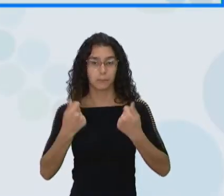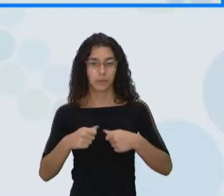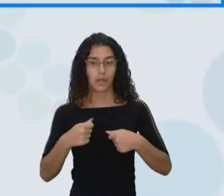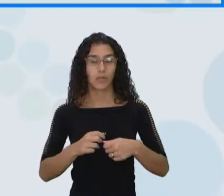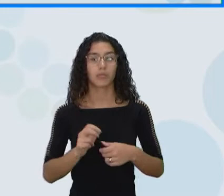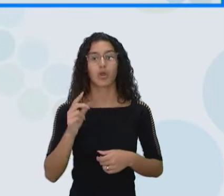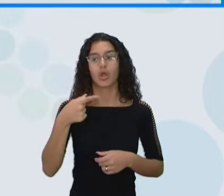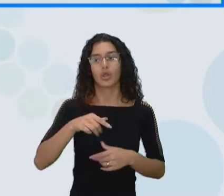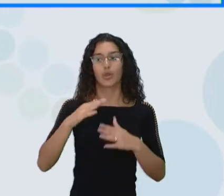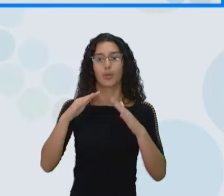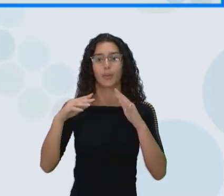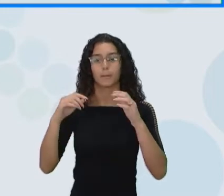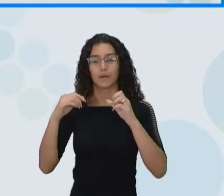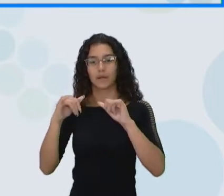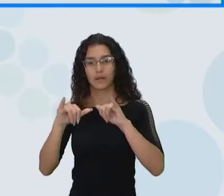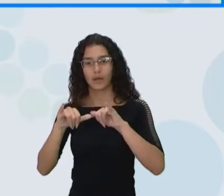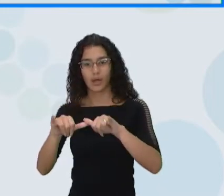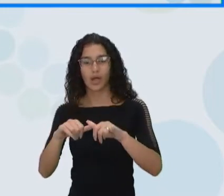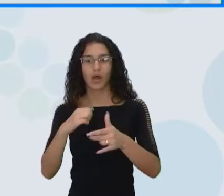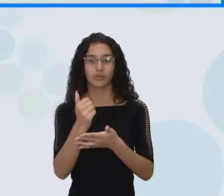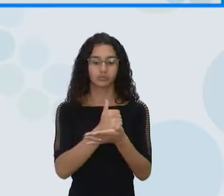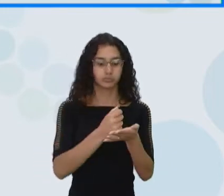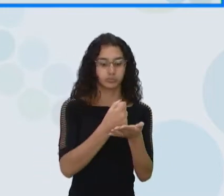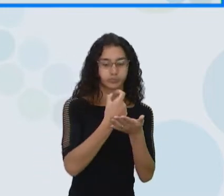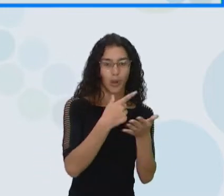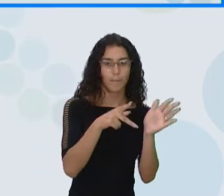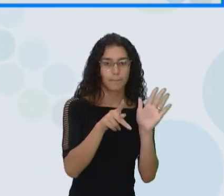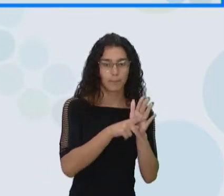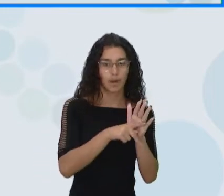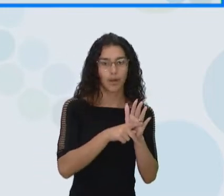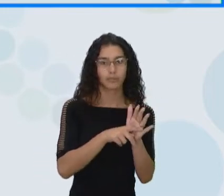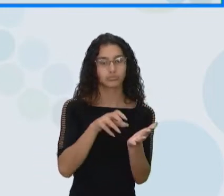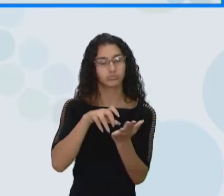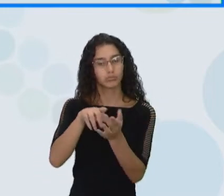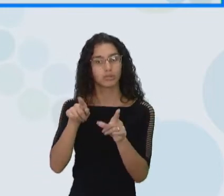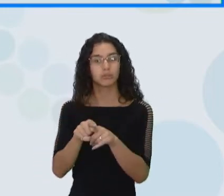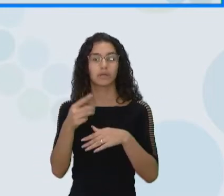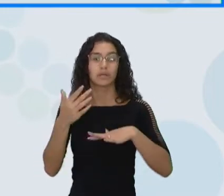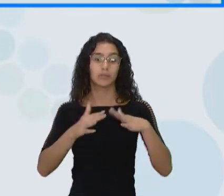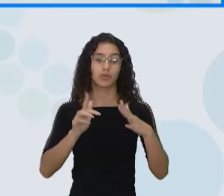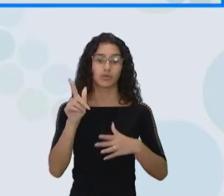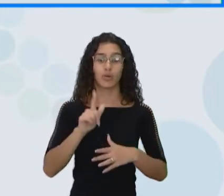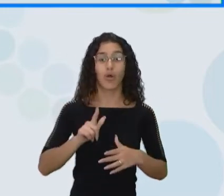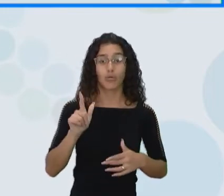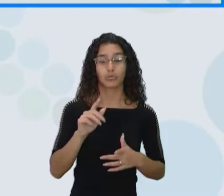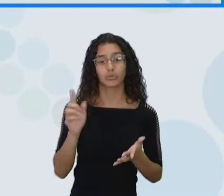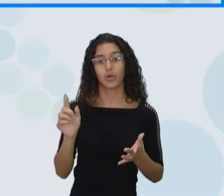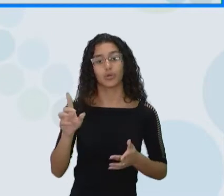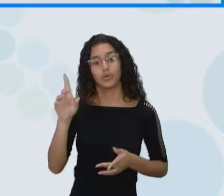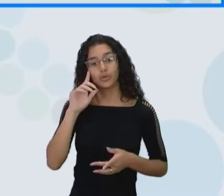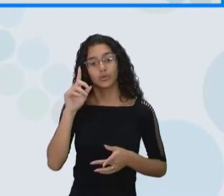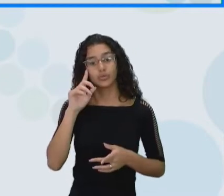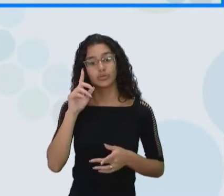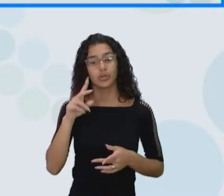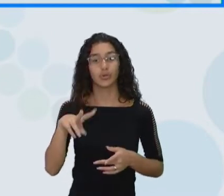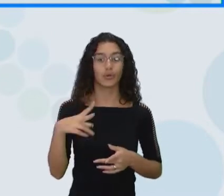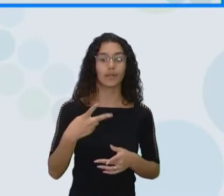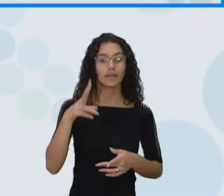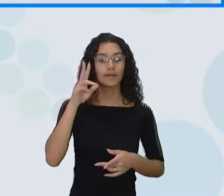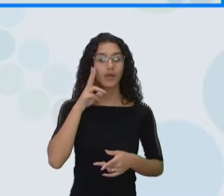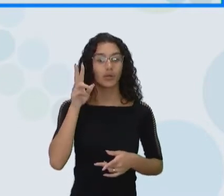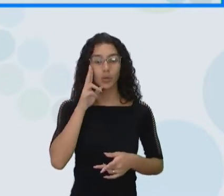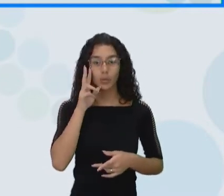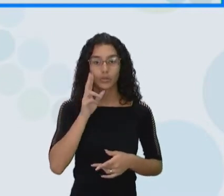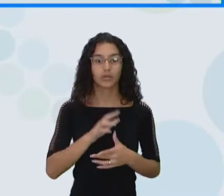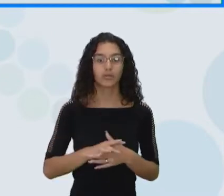Ou ir ao mercado, ou ir à farmácia, ou ir... Esse transporte, aí ele variava, claro, não era toda segunda-feira eu vou